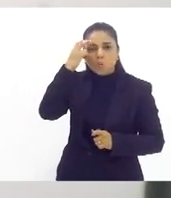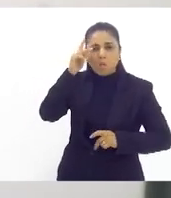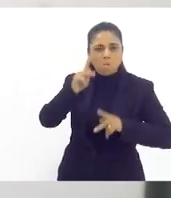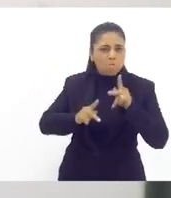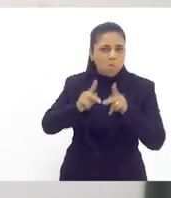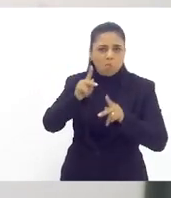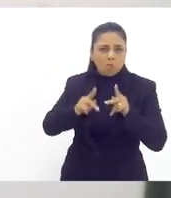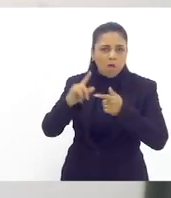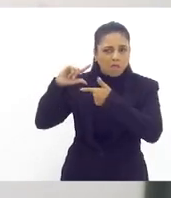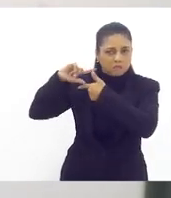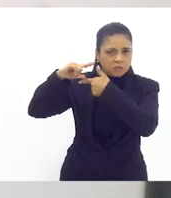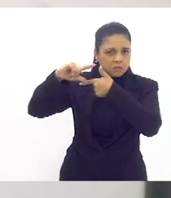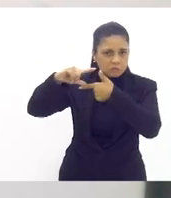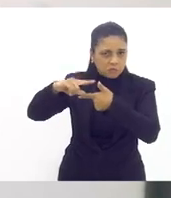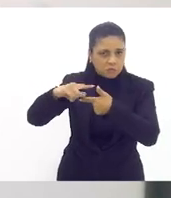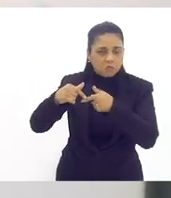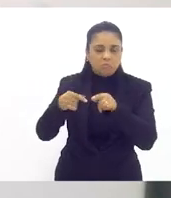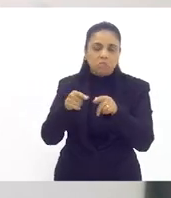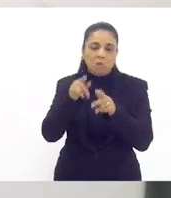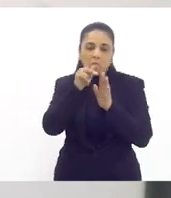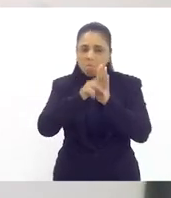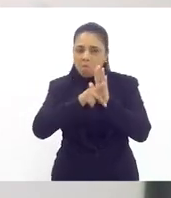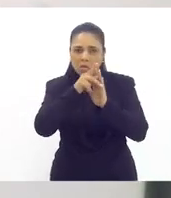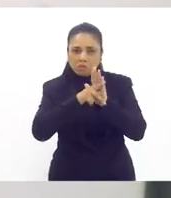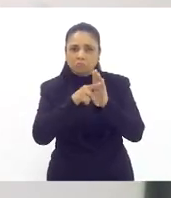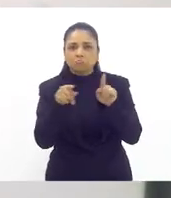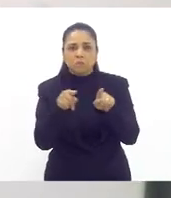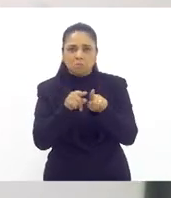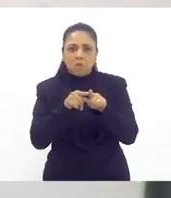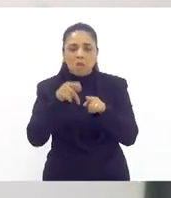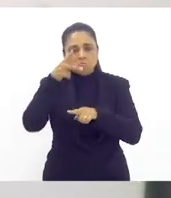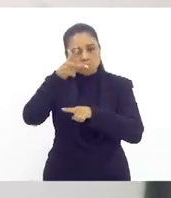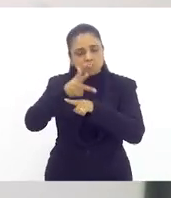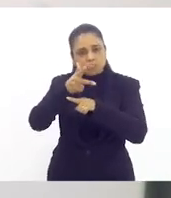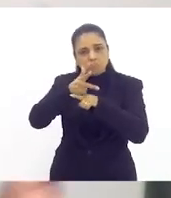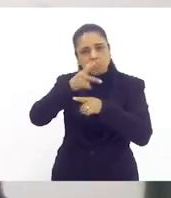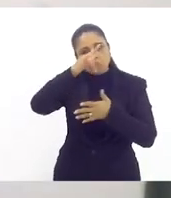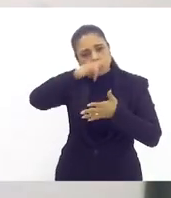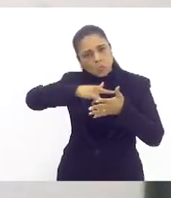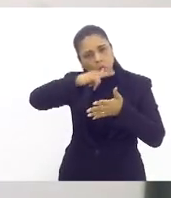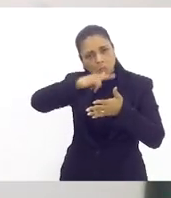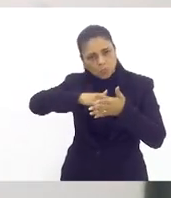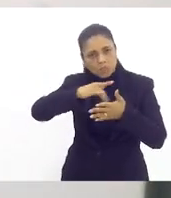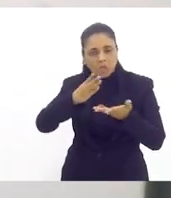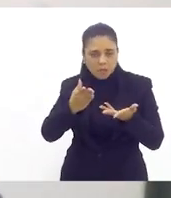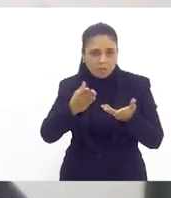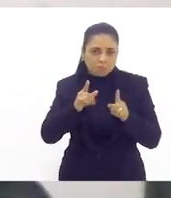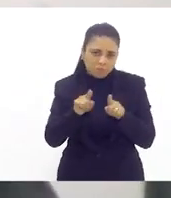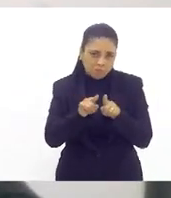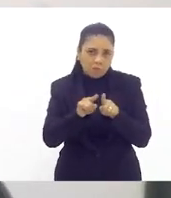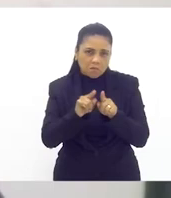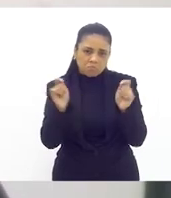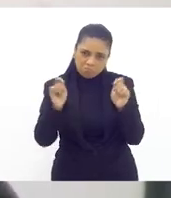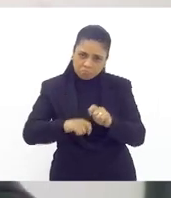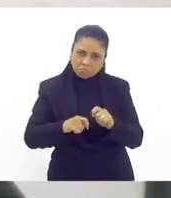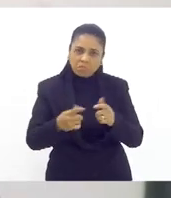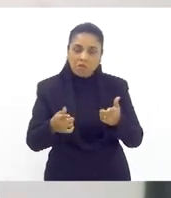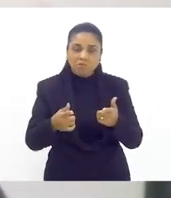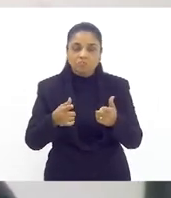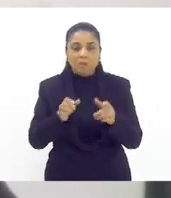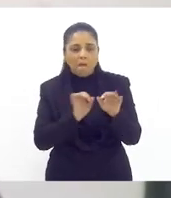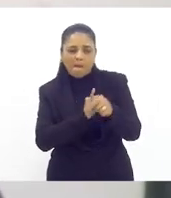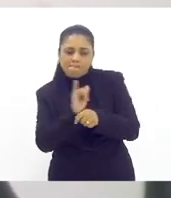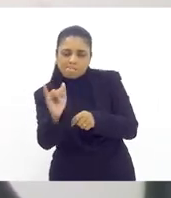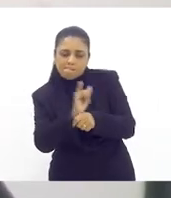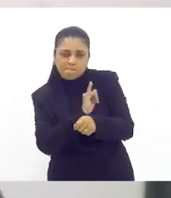como proponente desse projeto em que elas vão ser retratados no documentário por exemplo também é possível então os